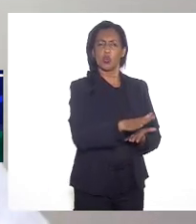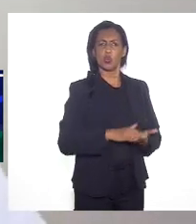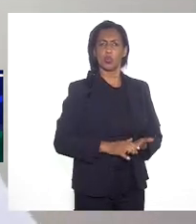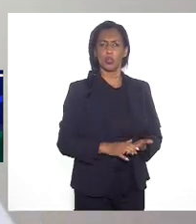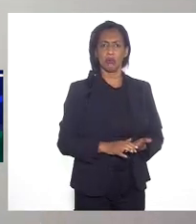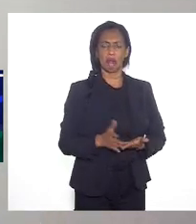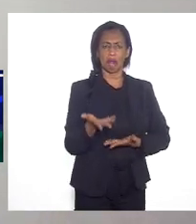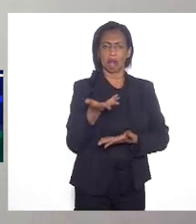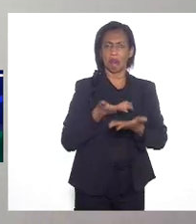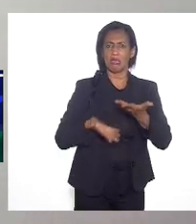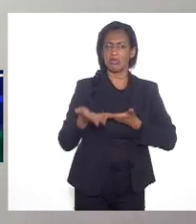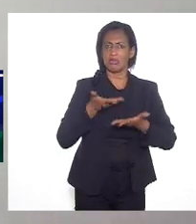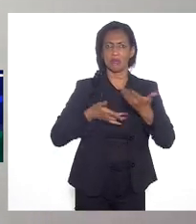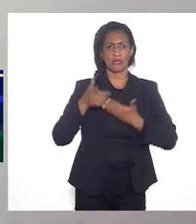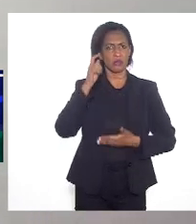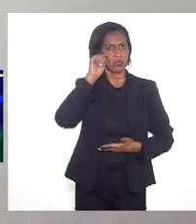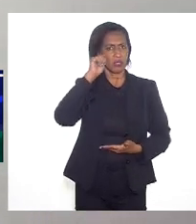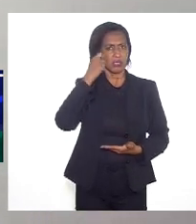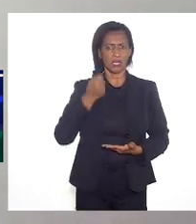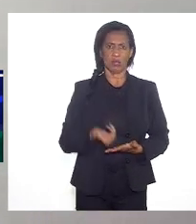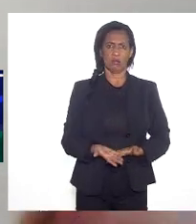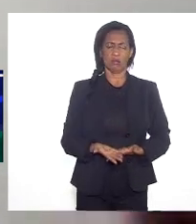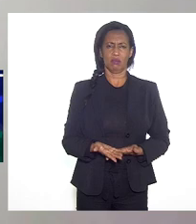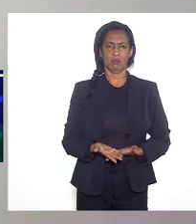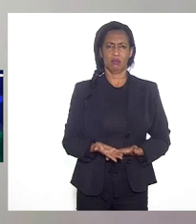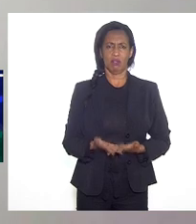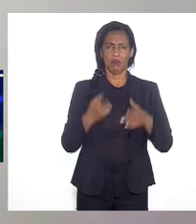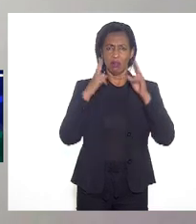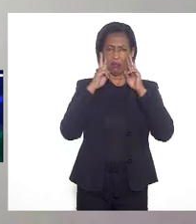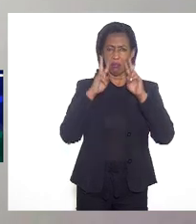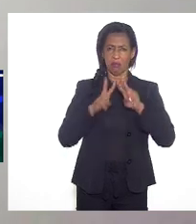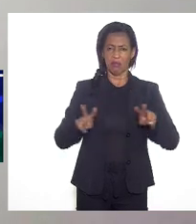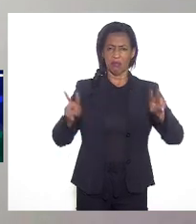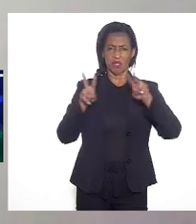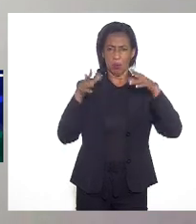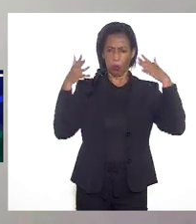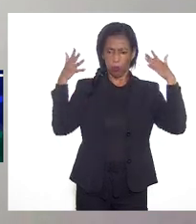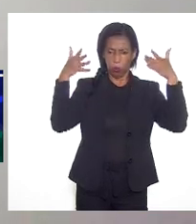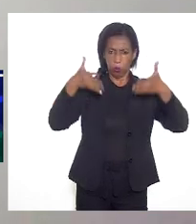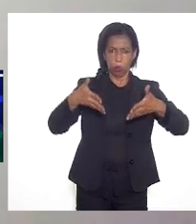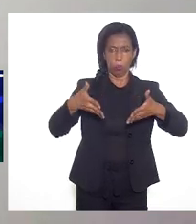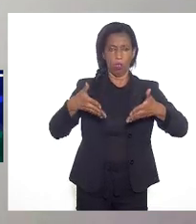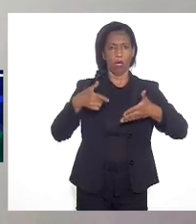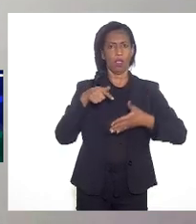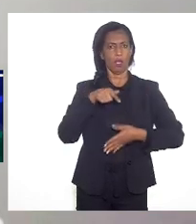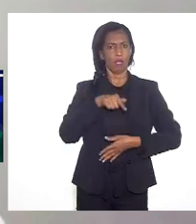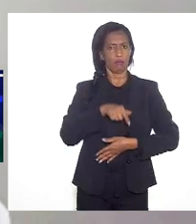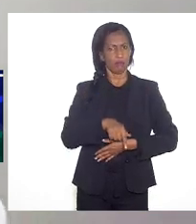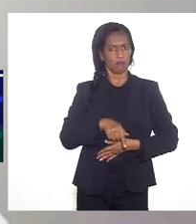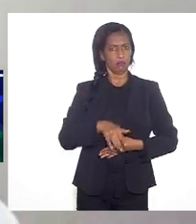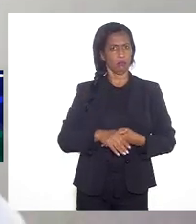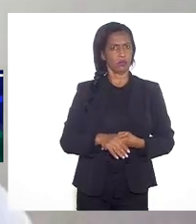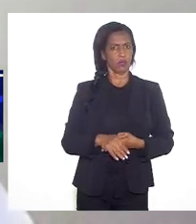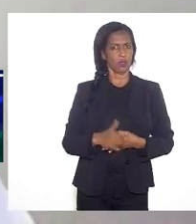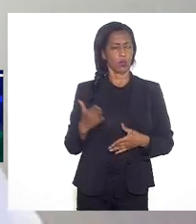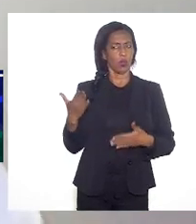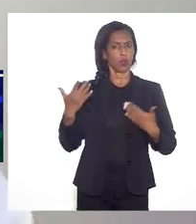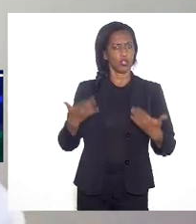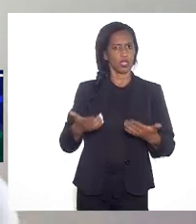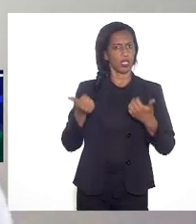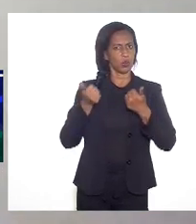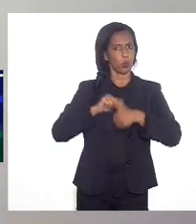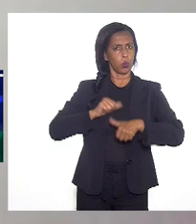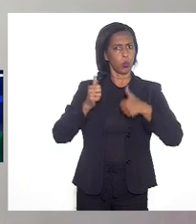a participação de negros, reproduzindo uma visão eurocentrada. E isso, quando chega na dinâmica